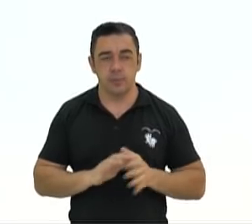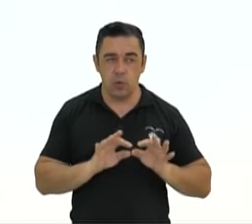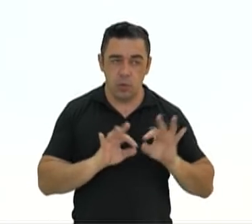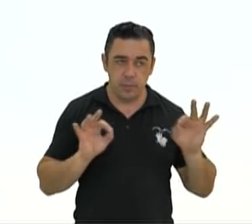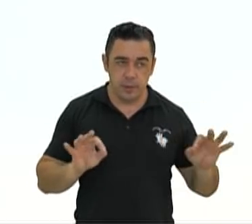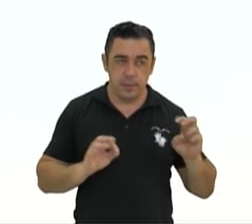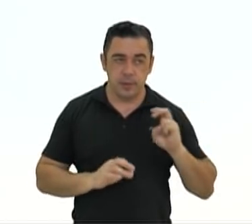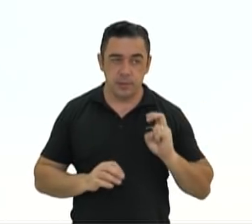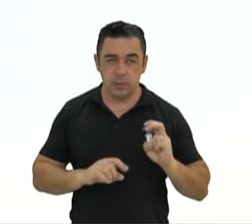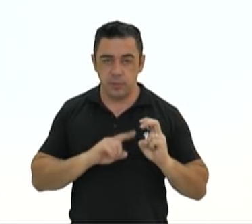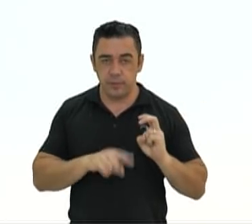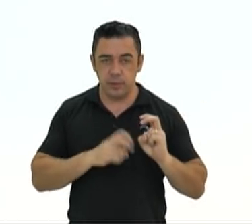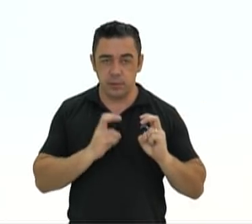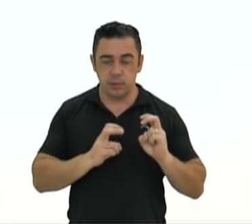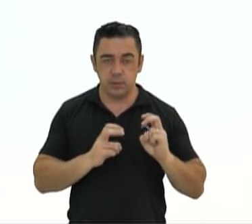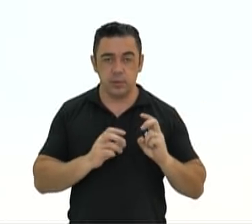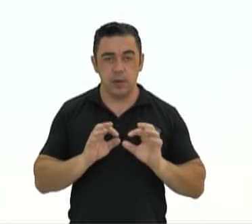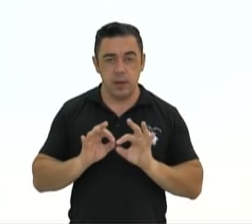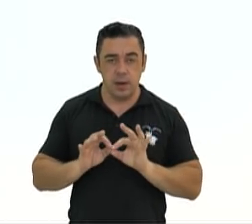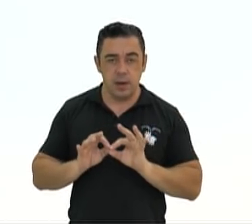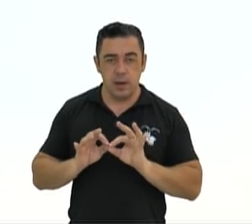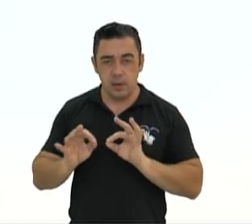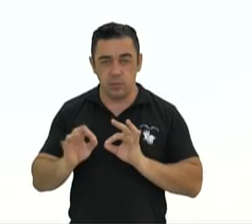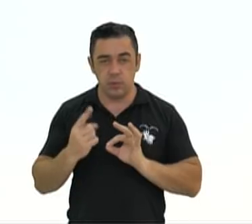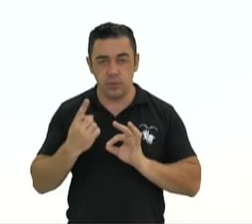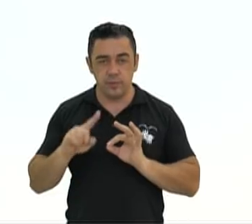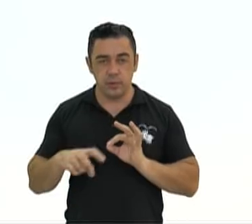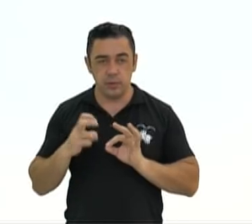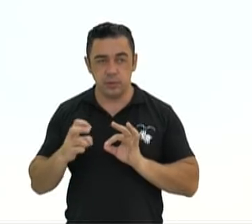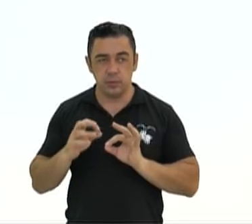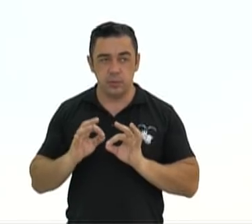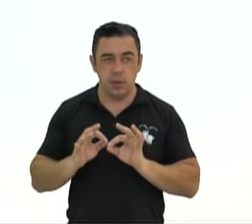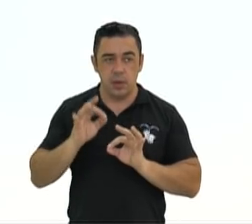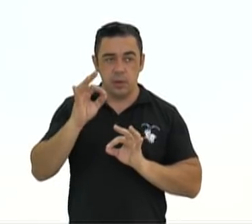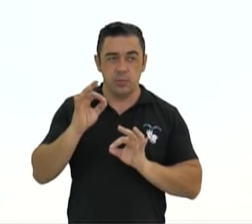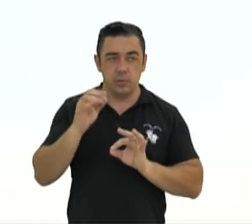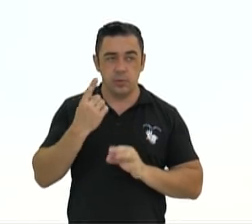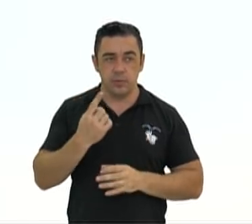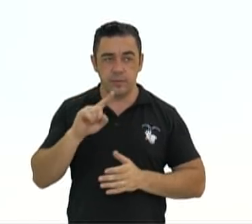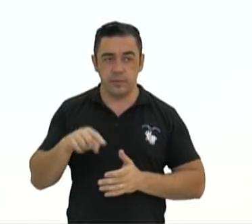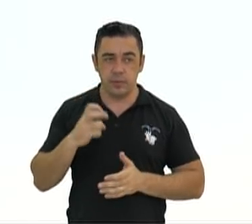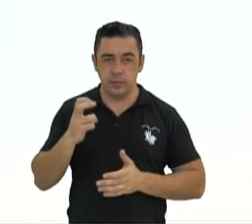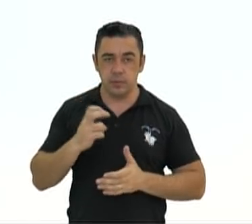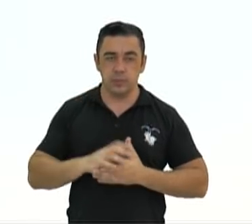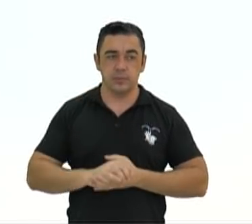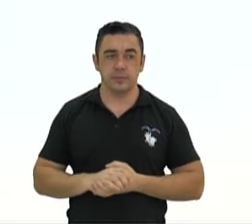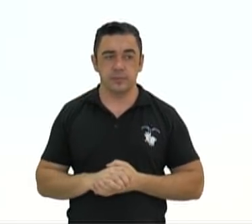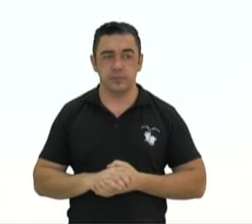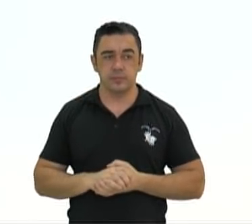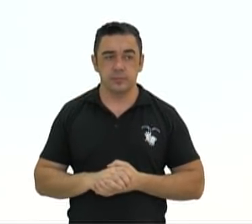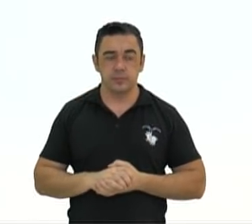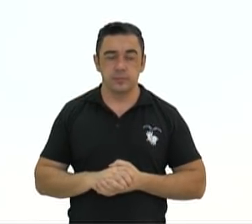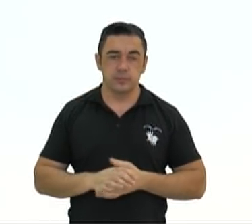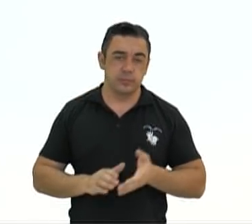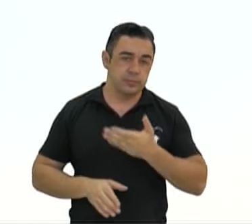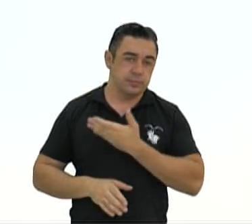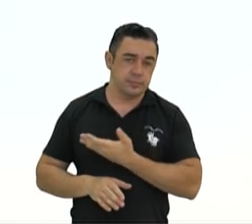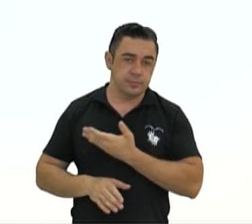Comprimento 5,5, largura 1,5, altura 1,5. Então, olhe lá.